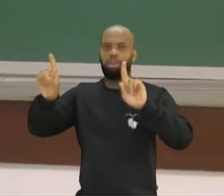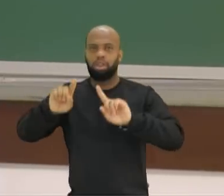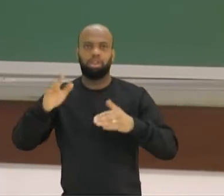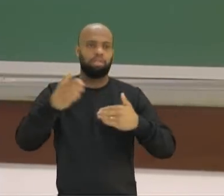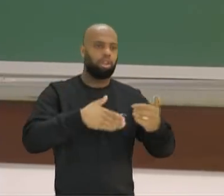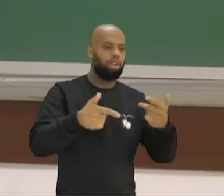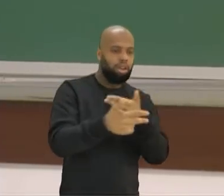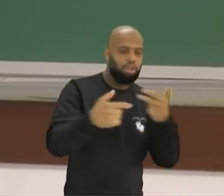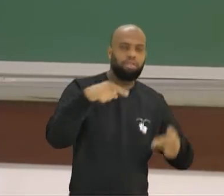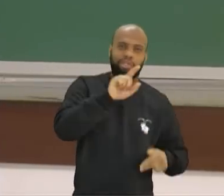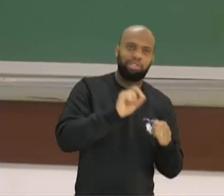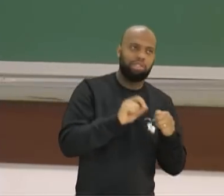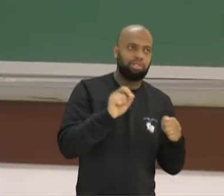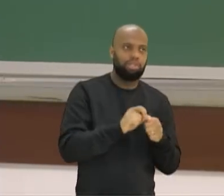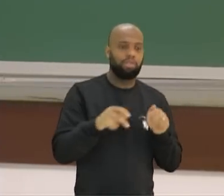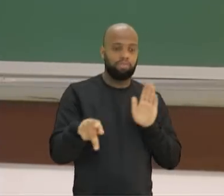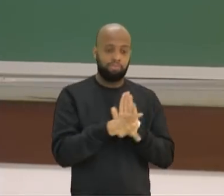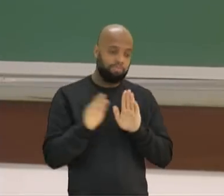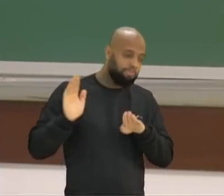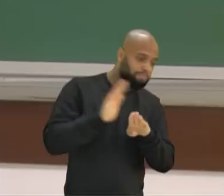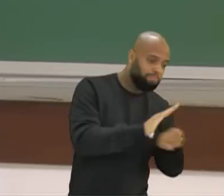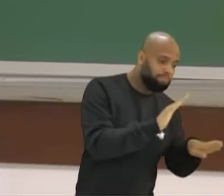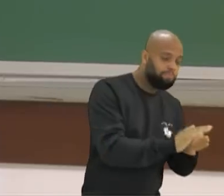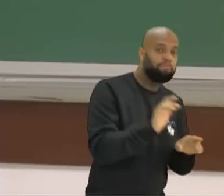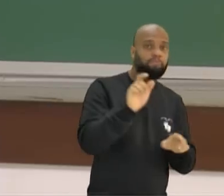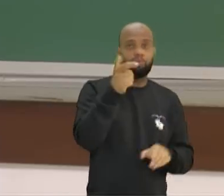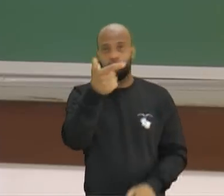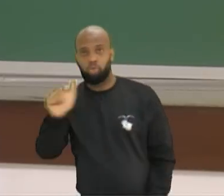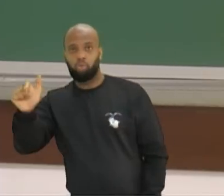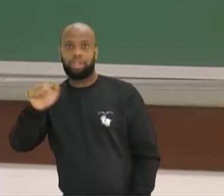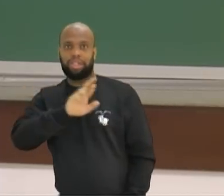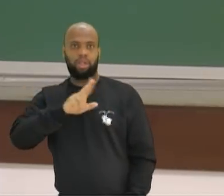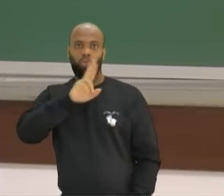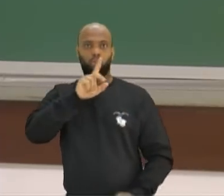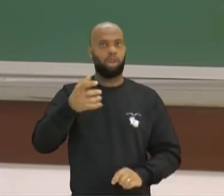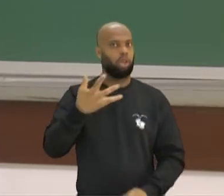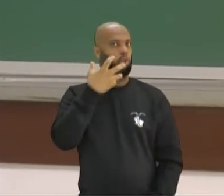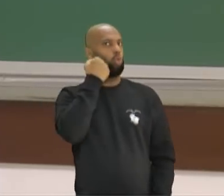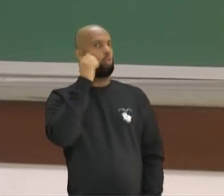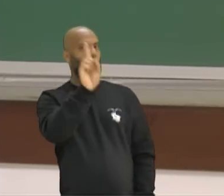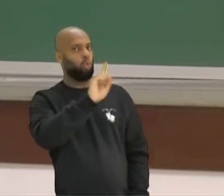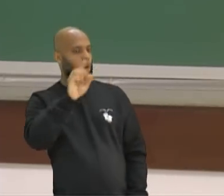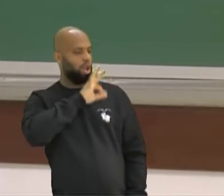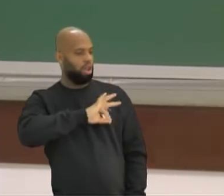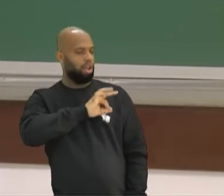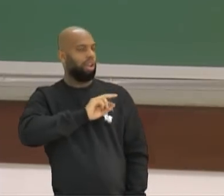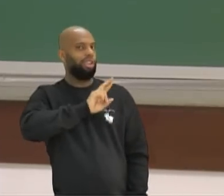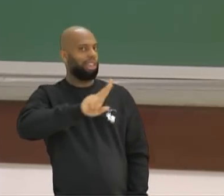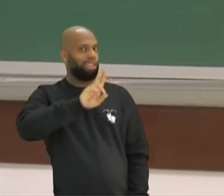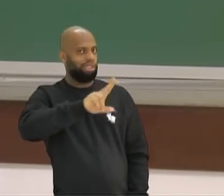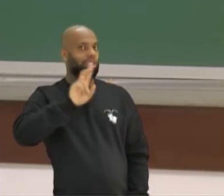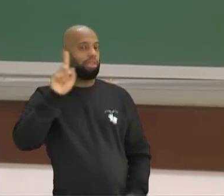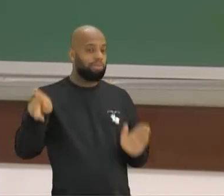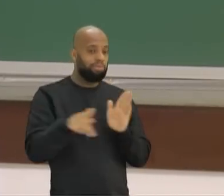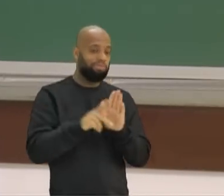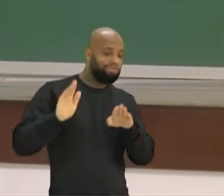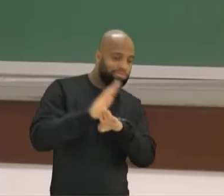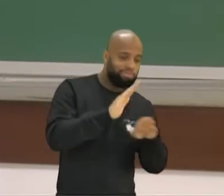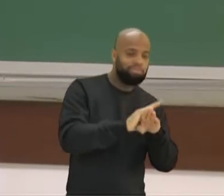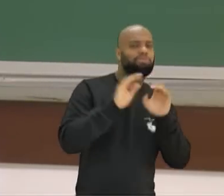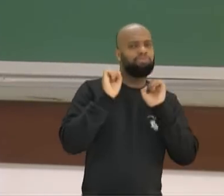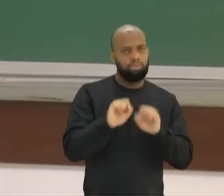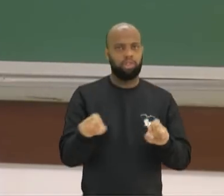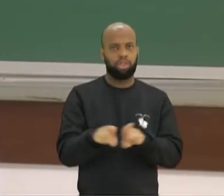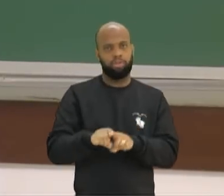qualquer coisa que você faça em prol aos outros, sem fins lucrativos, então sem você estar recebendo dinheiro, você pode